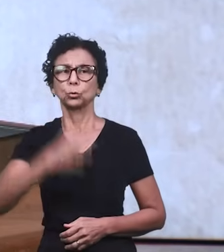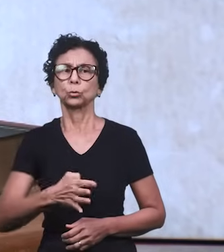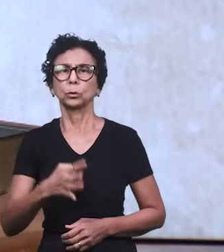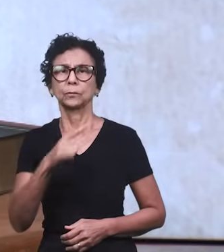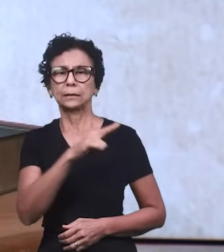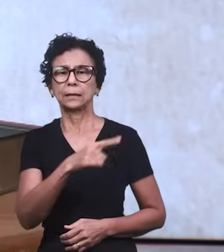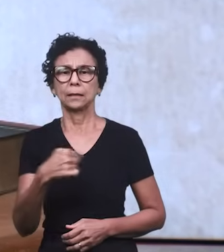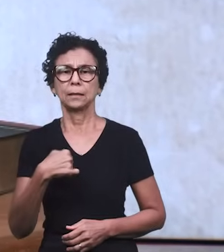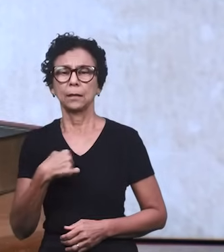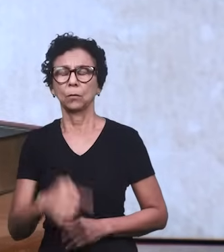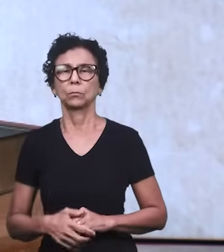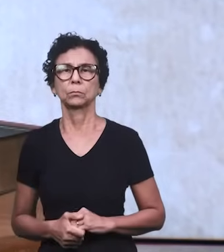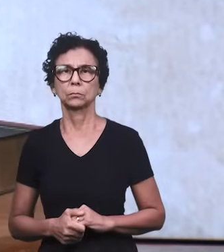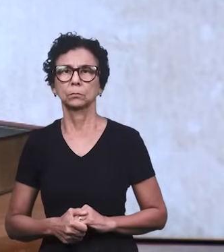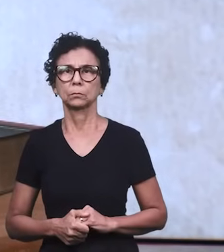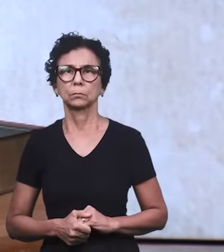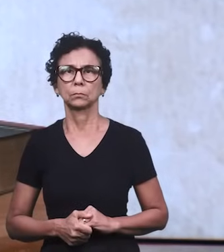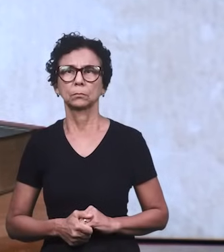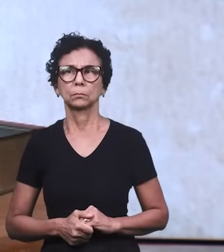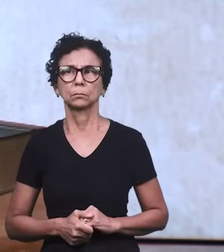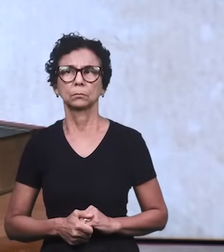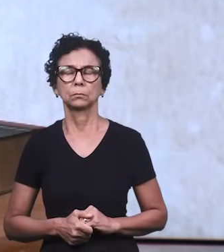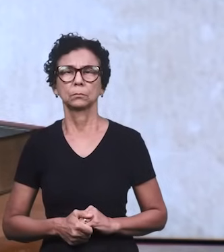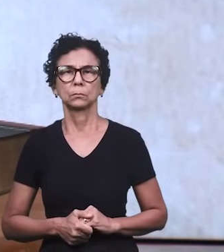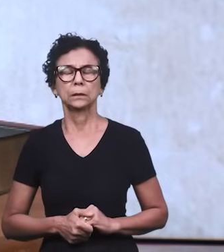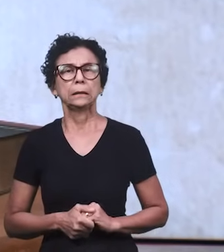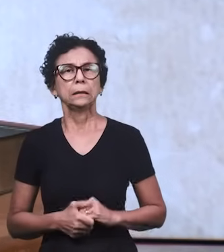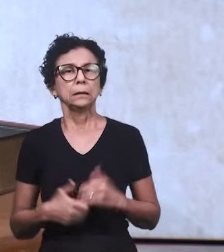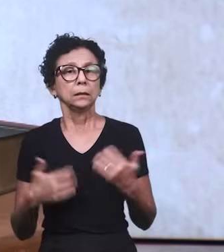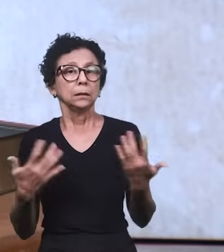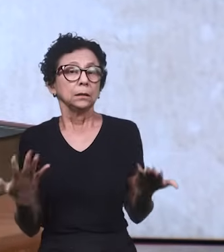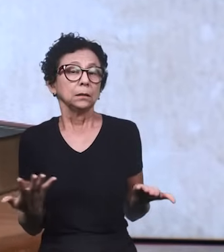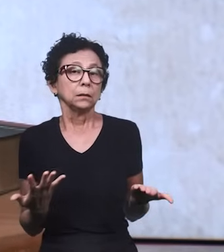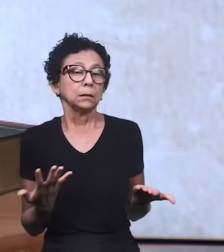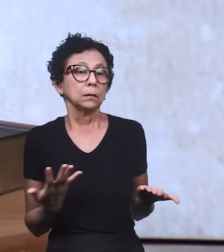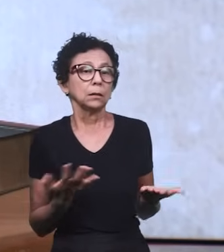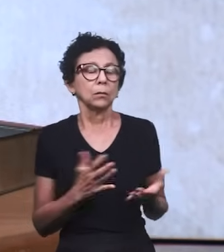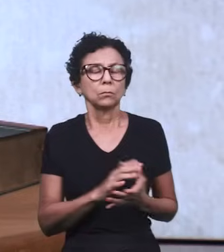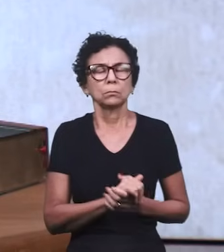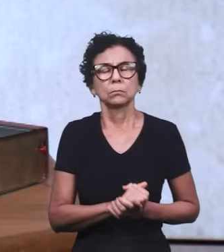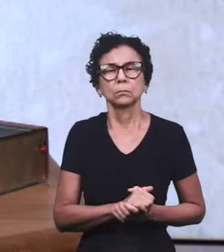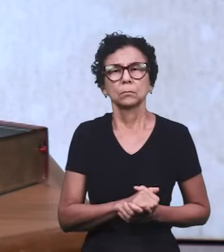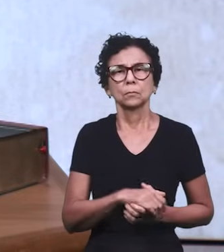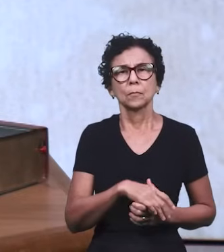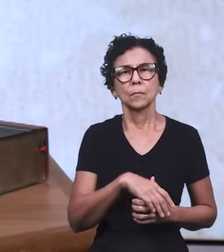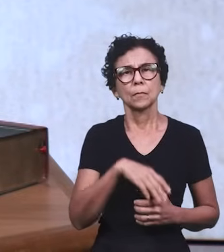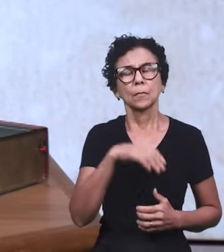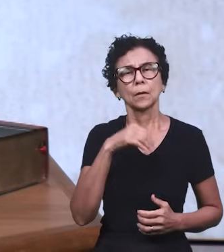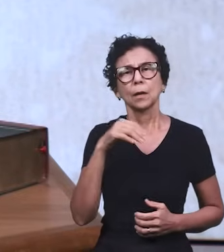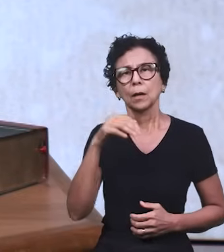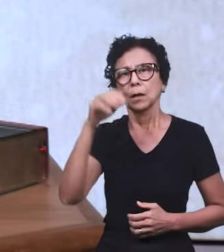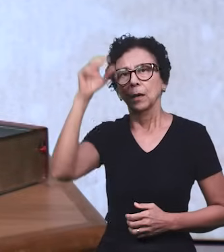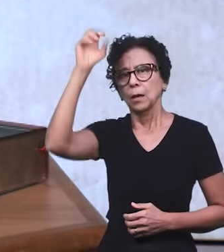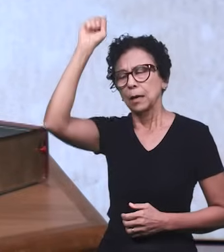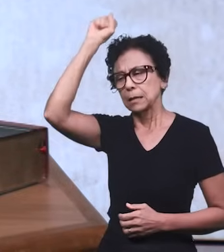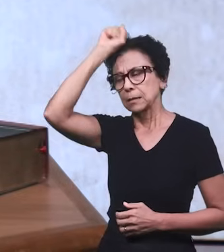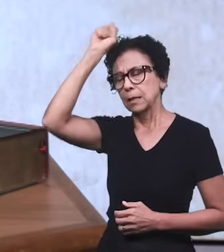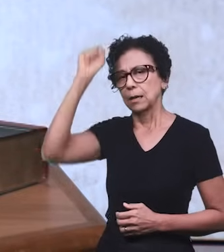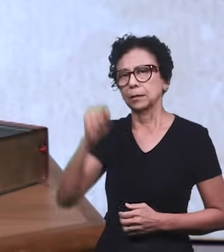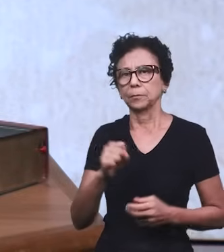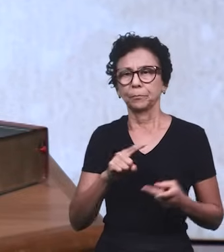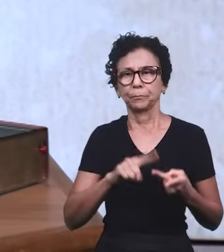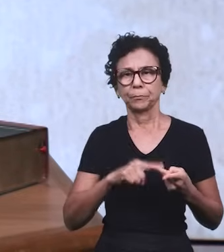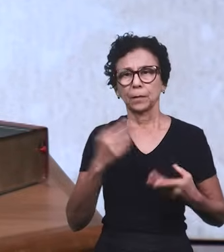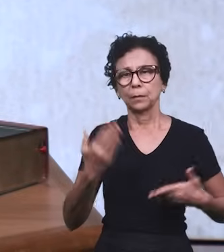a sarai Eis que tua serva está na tua mão faz-lhe o que bom é aos teus olhos e